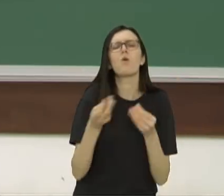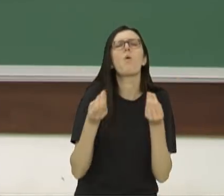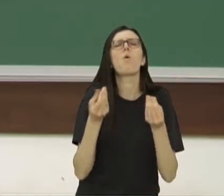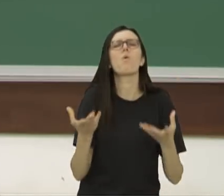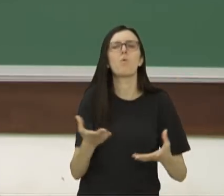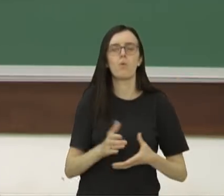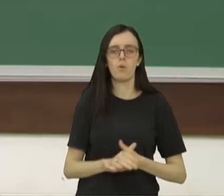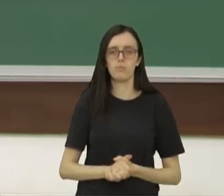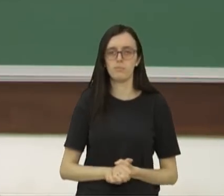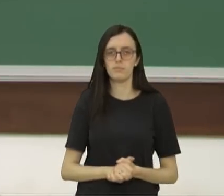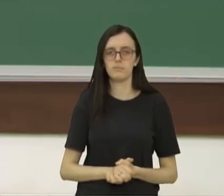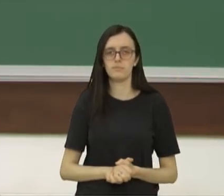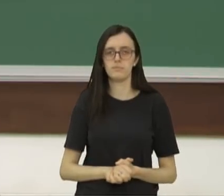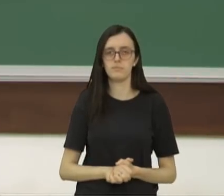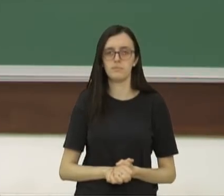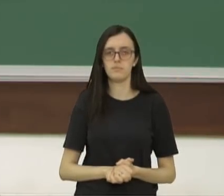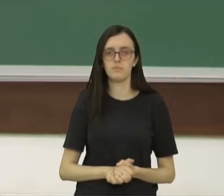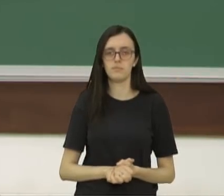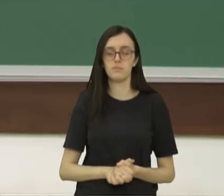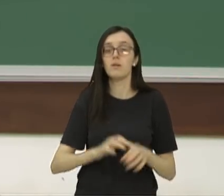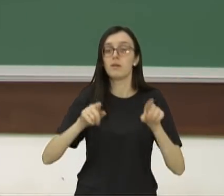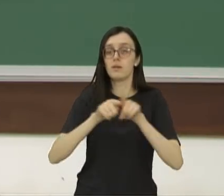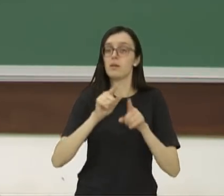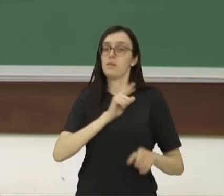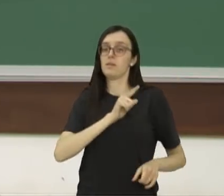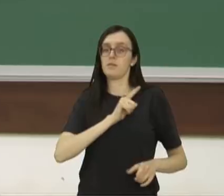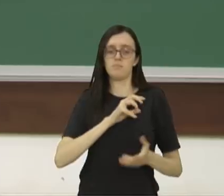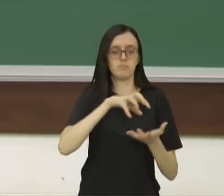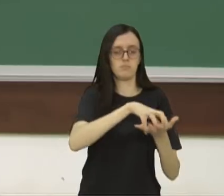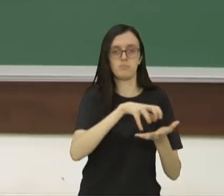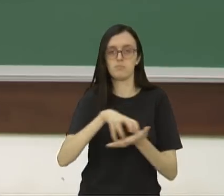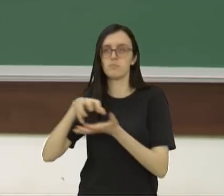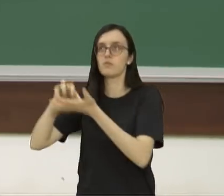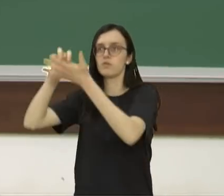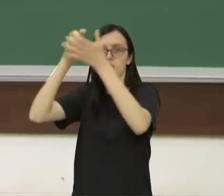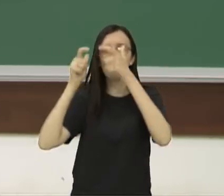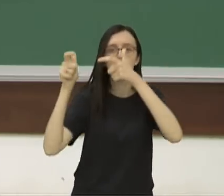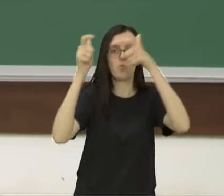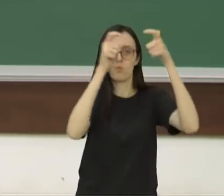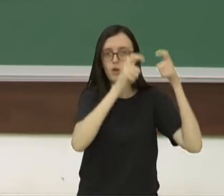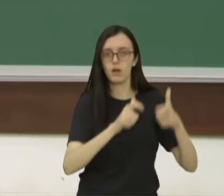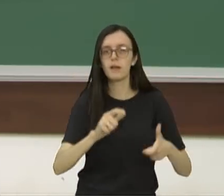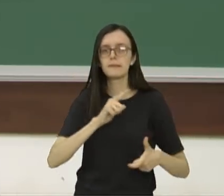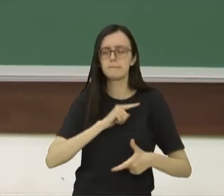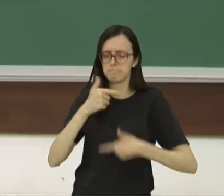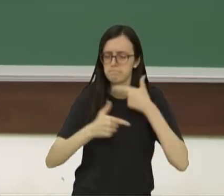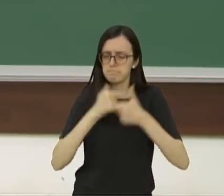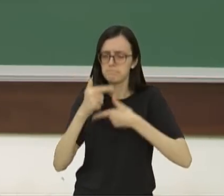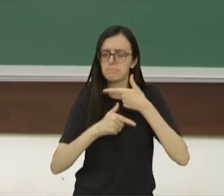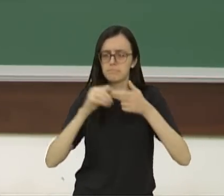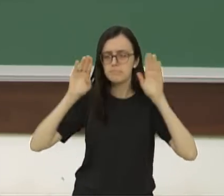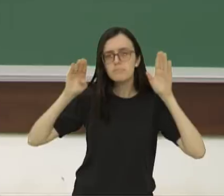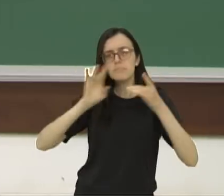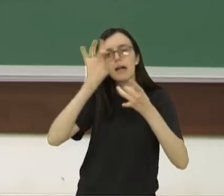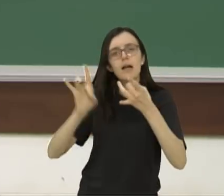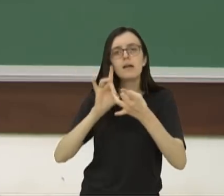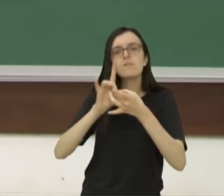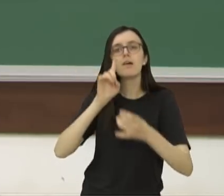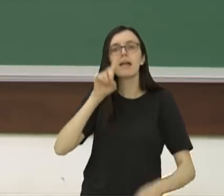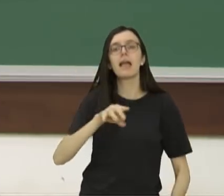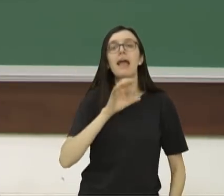cuida dessas políticas regionais? Então, ele tem as suas agências regionais, que trabalham especificamente para